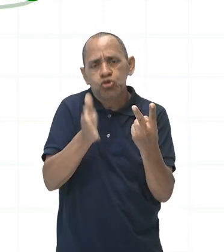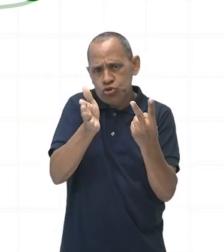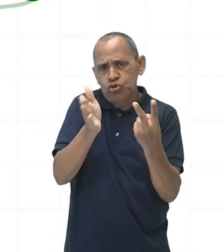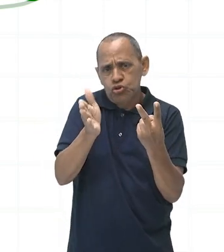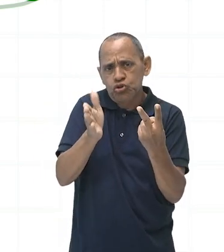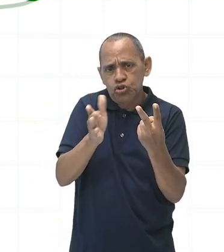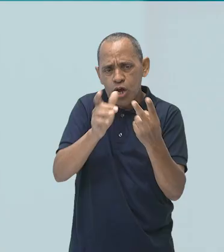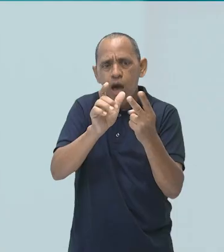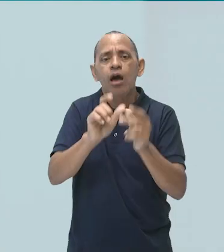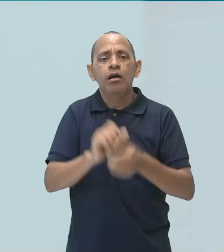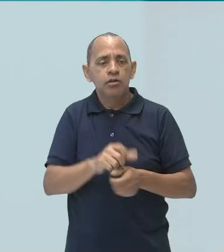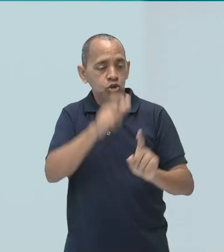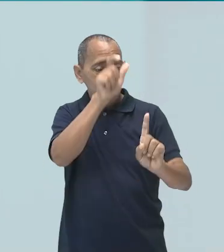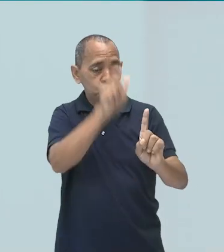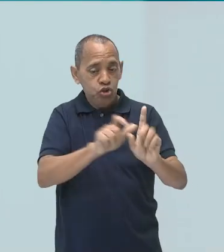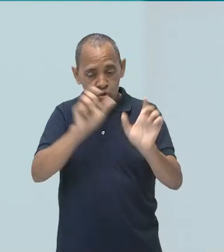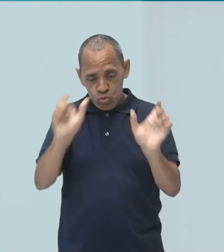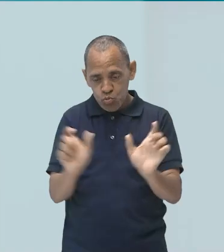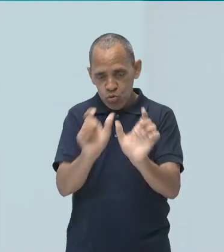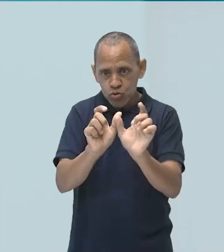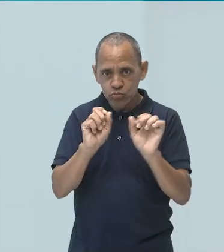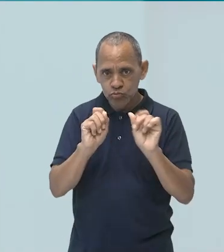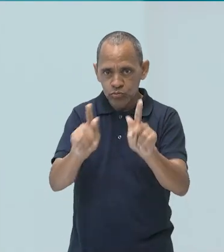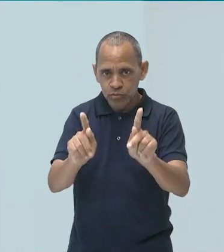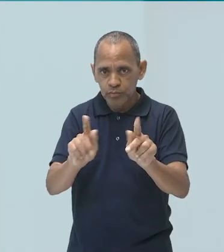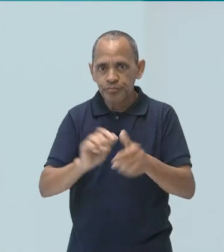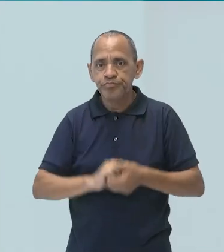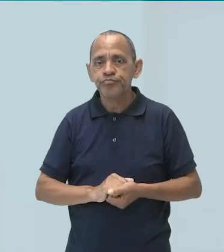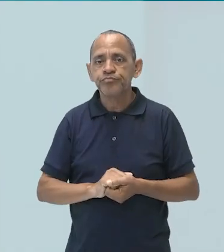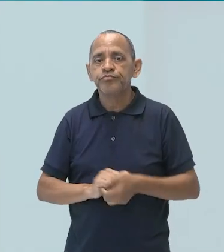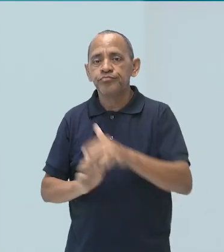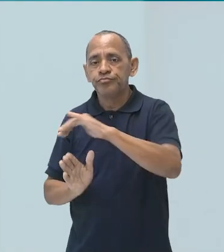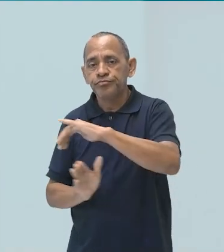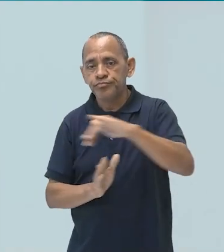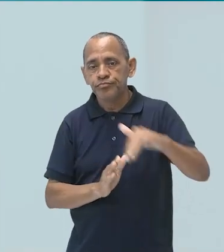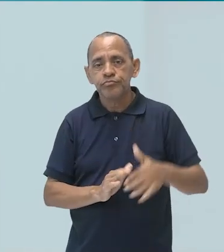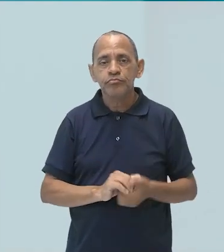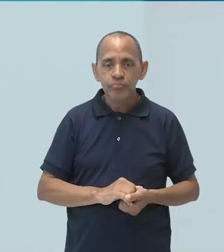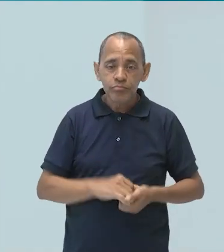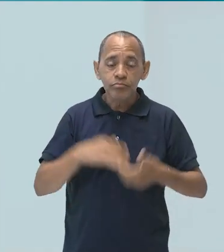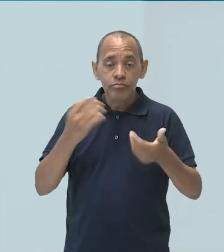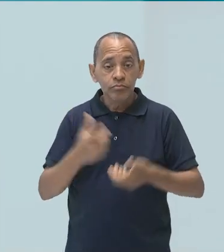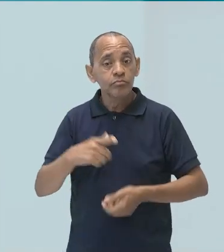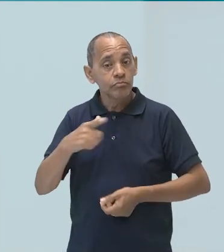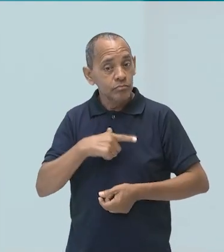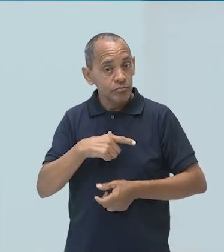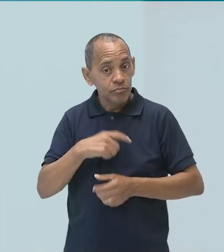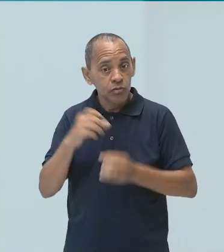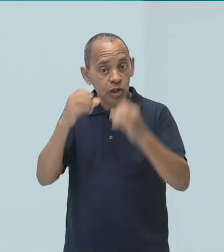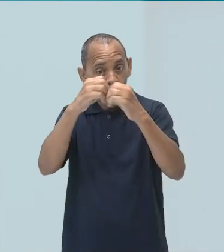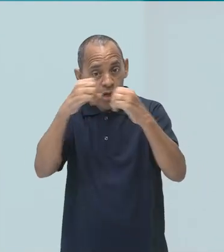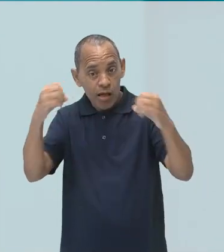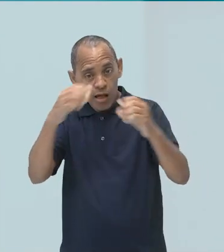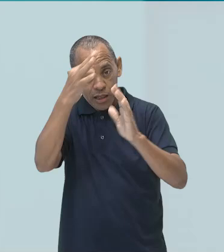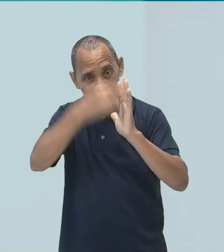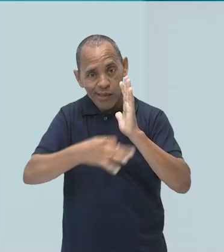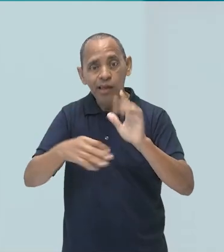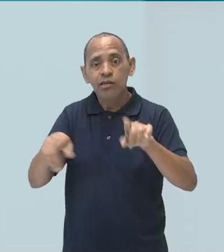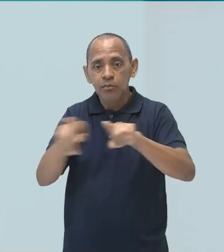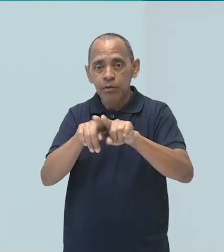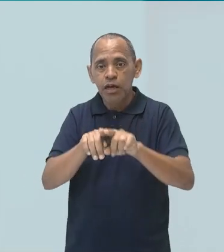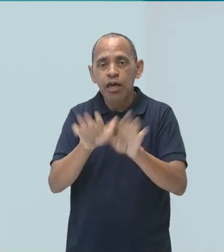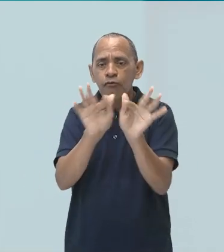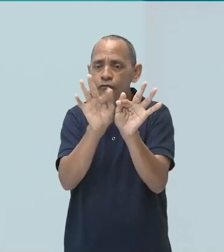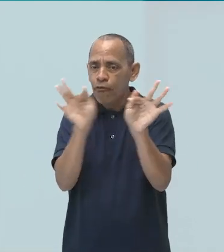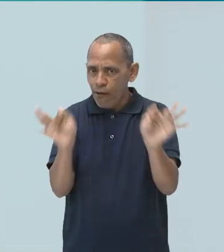sujeito composto, ok? Agora, pessoal, existem enunciados, existem textos, frases